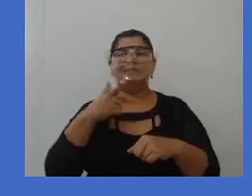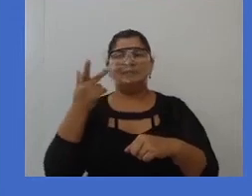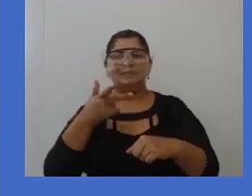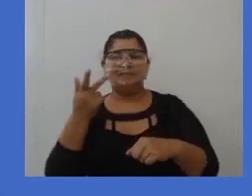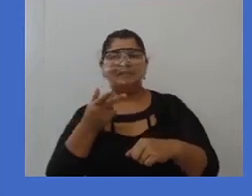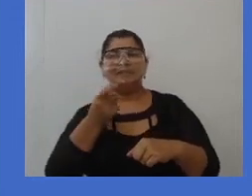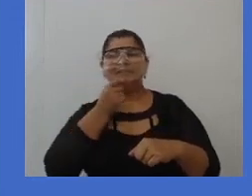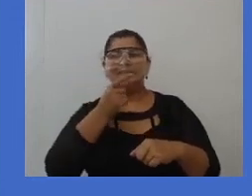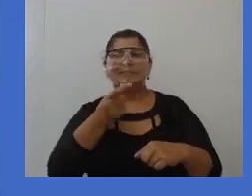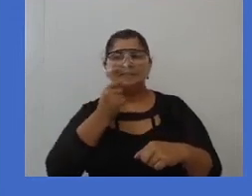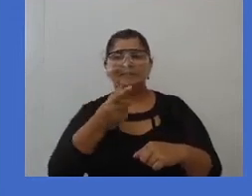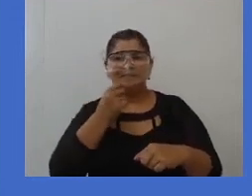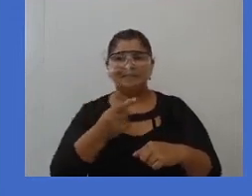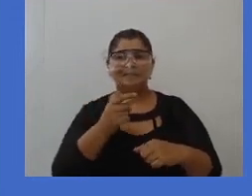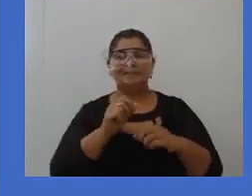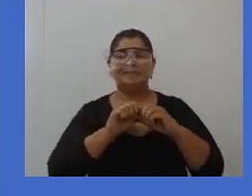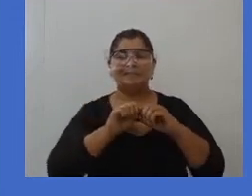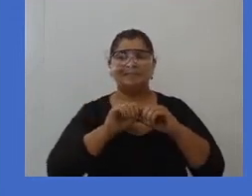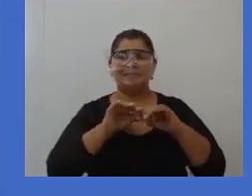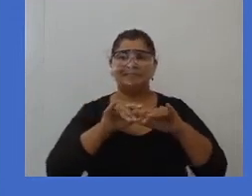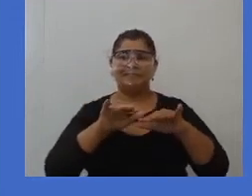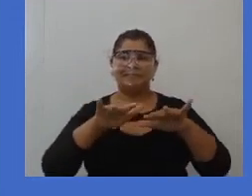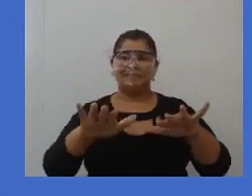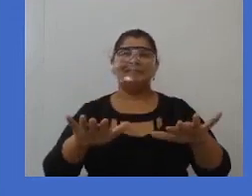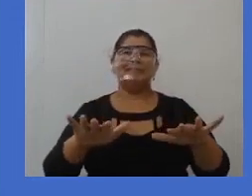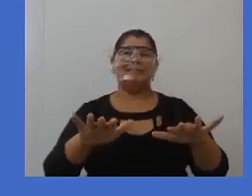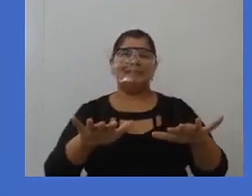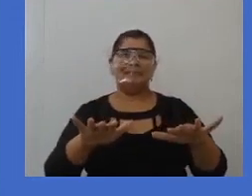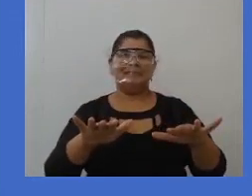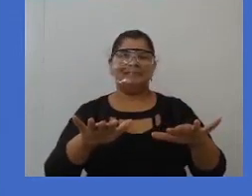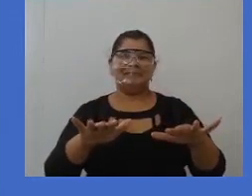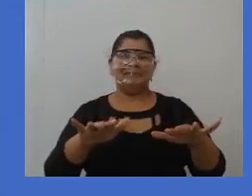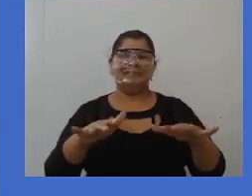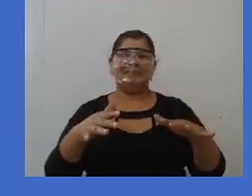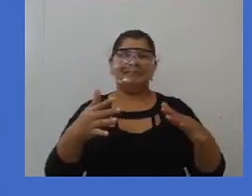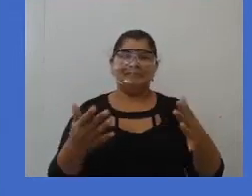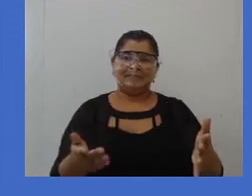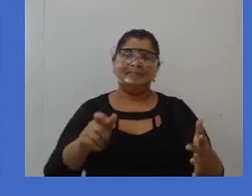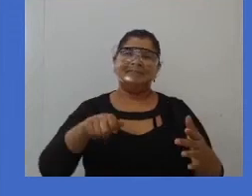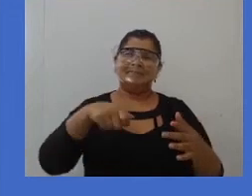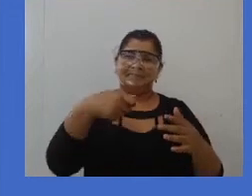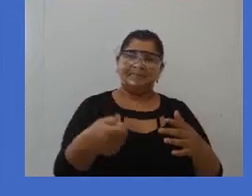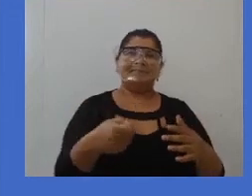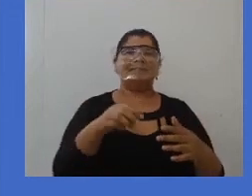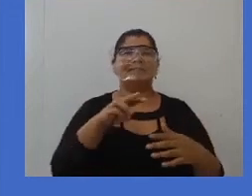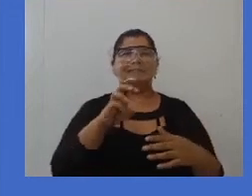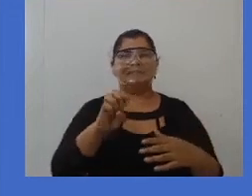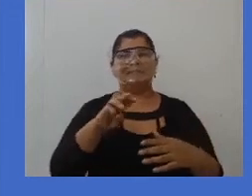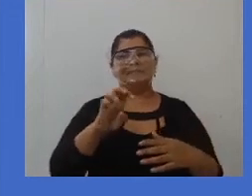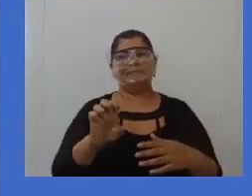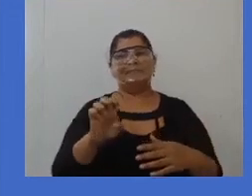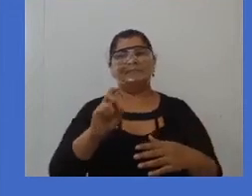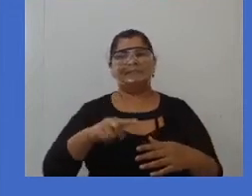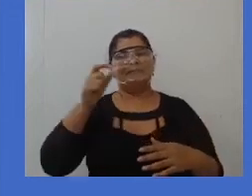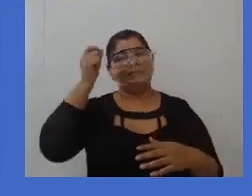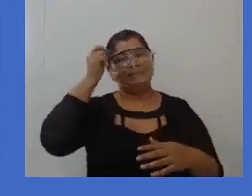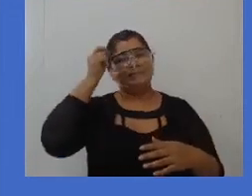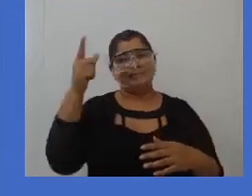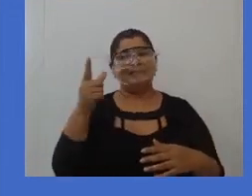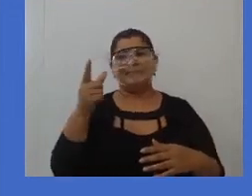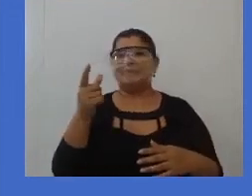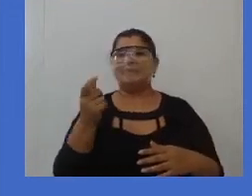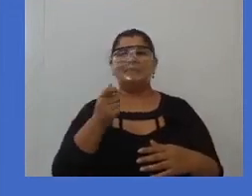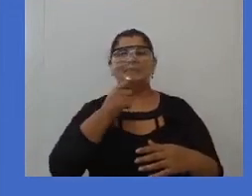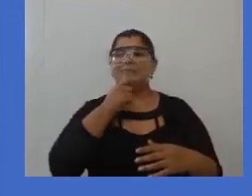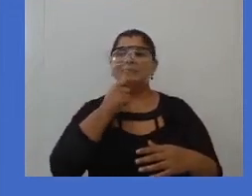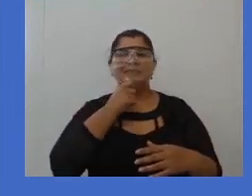engraçada, e aquilo ali se dissemina em larga escala. Isso é um meme. É uma ideia que não